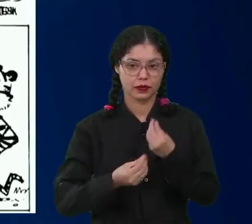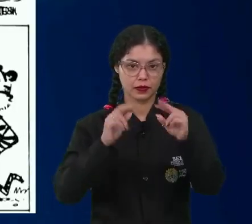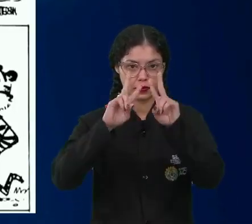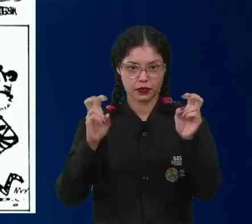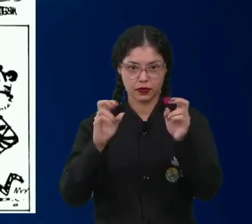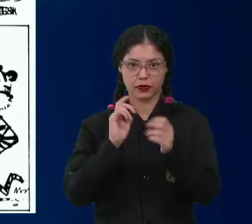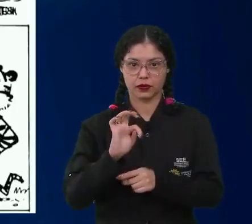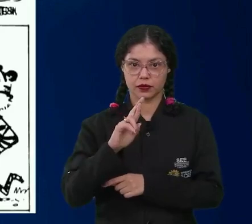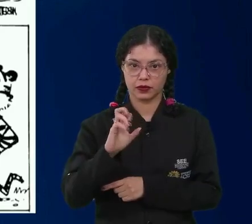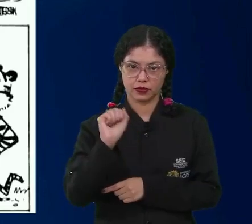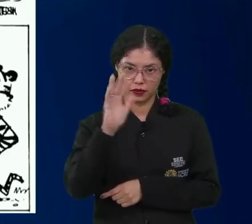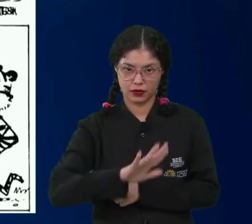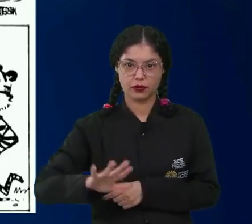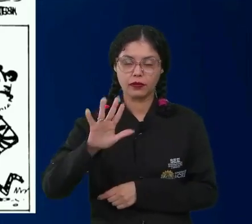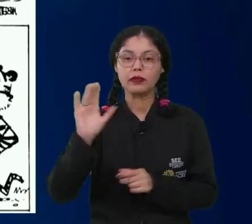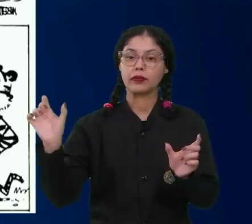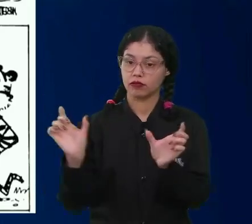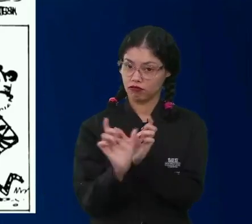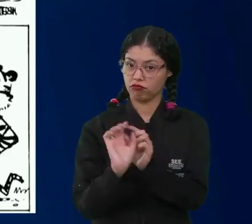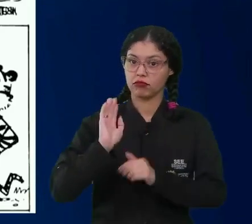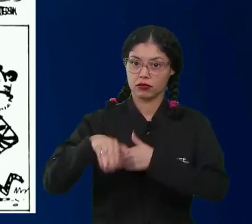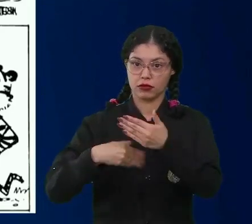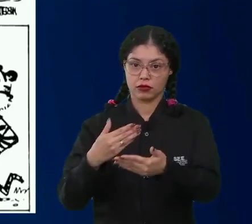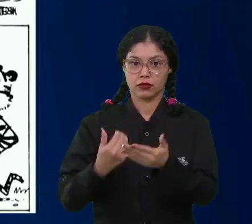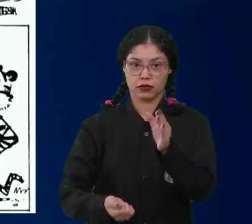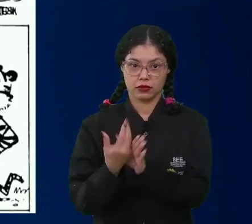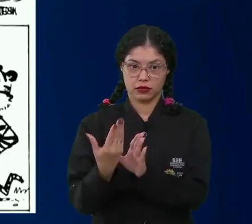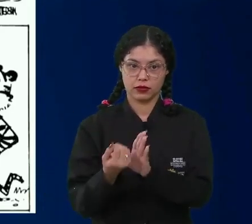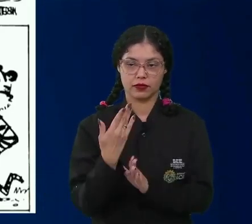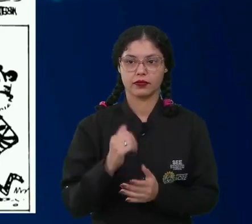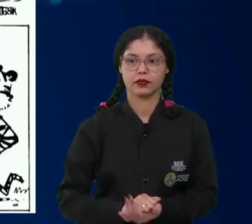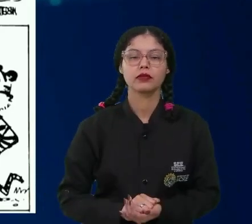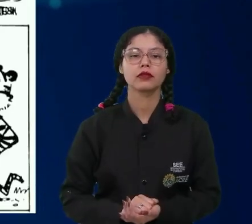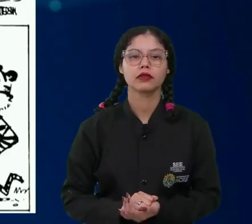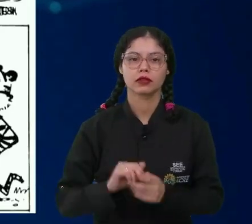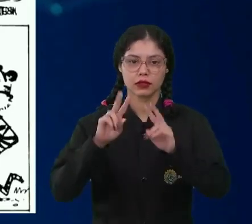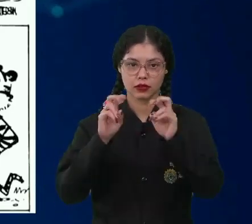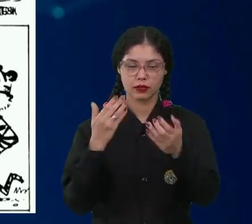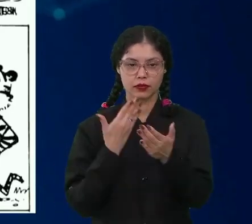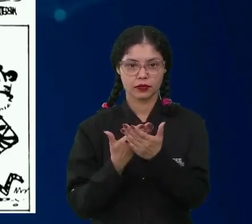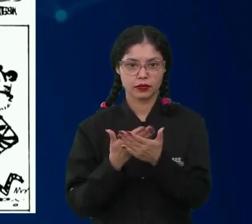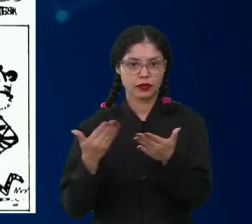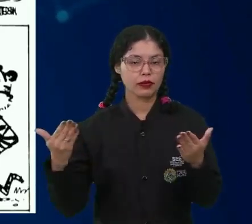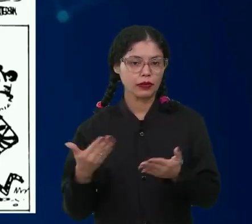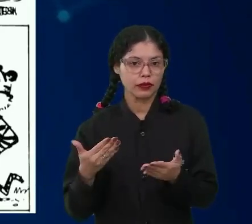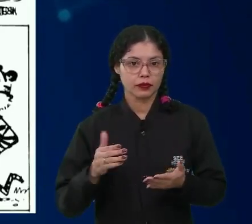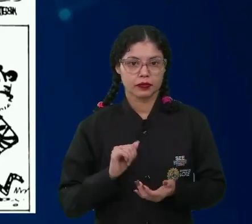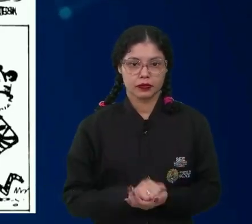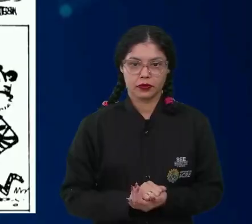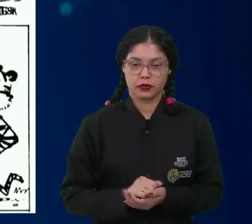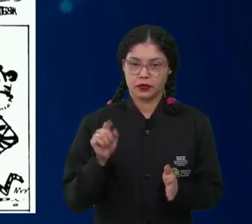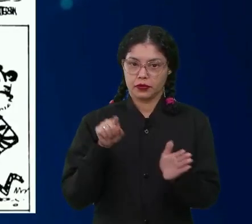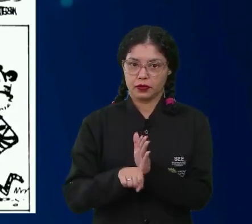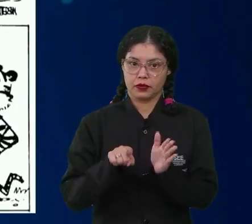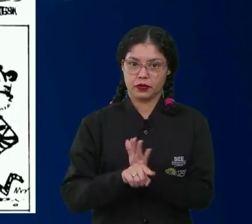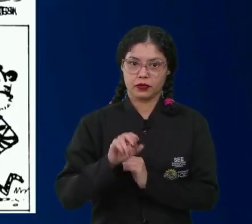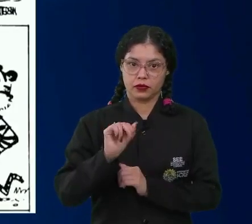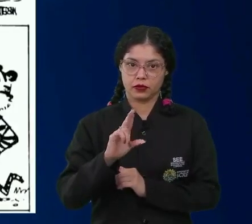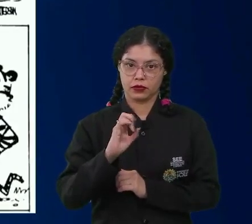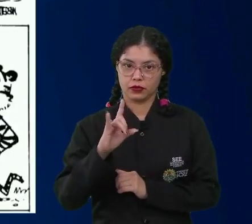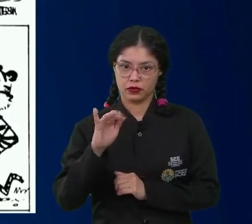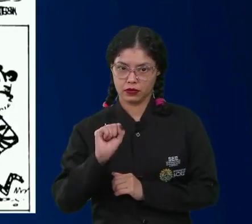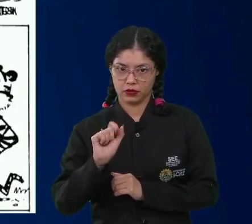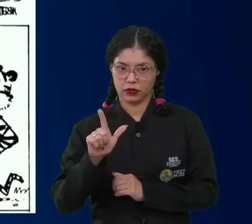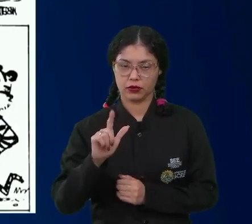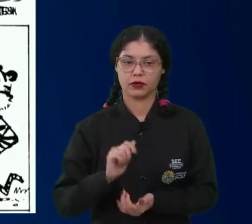tema transnacionais e a fragmentação do processo produtivo, que é o tema da nossa aula. É uma questão da